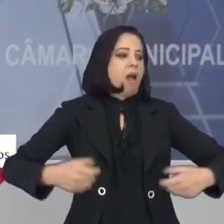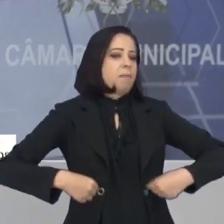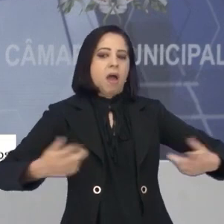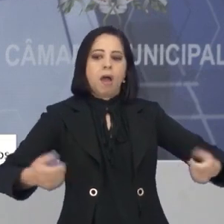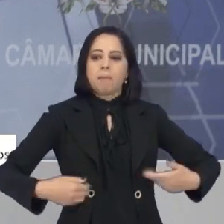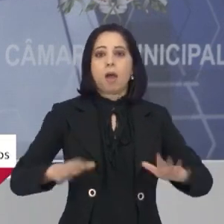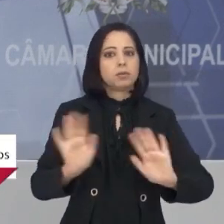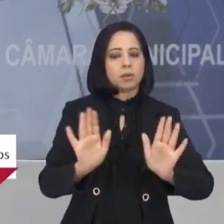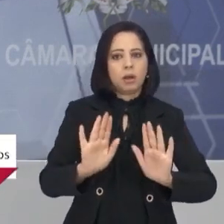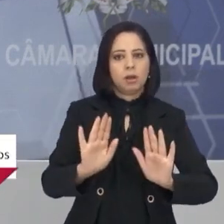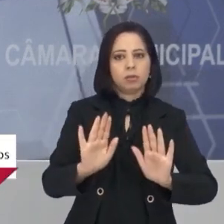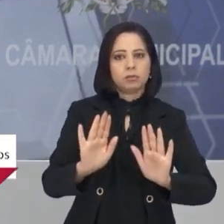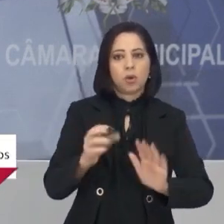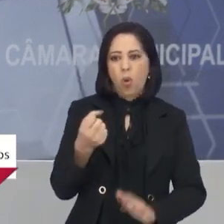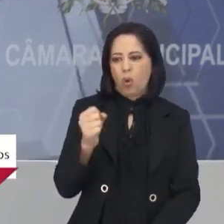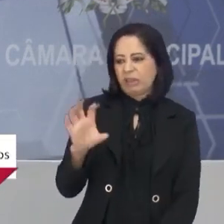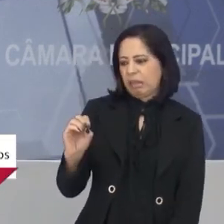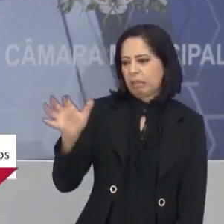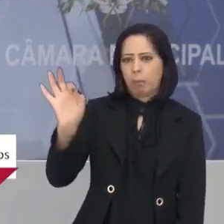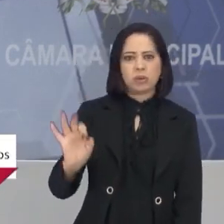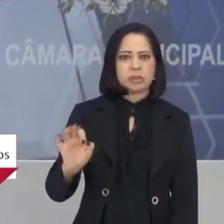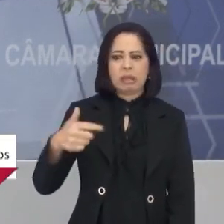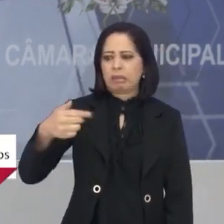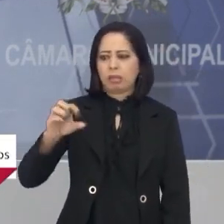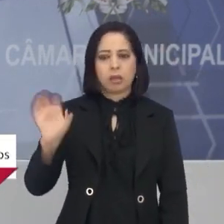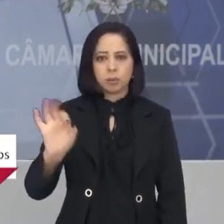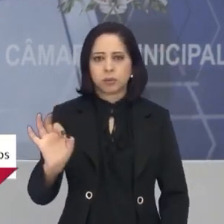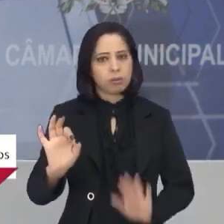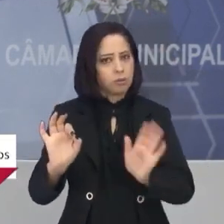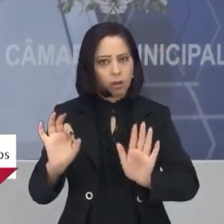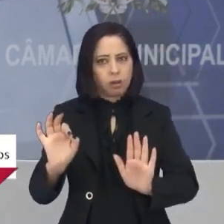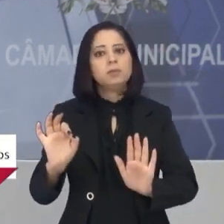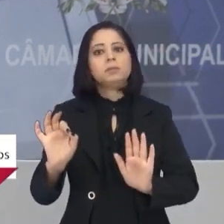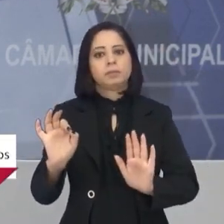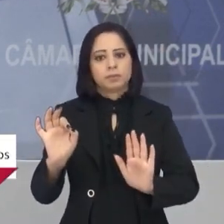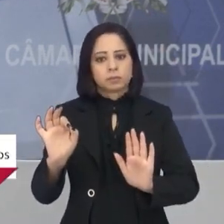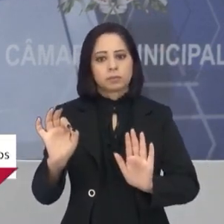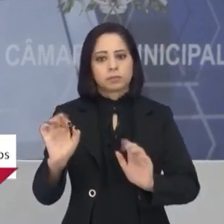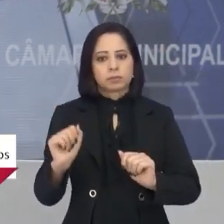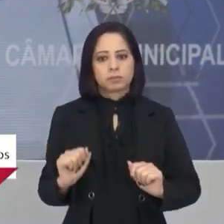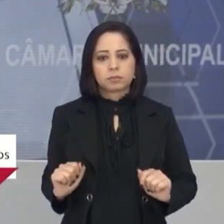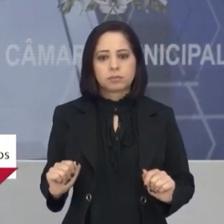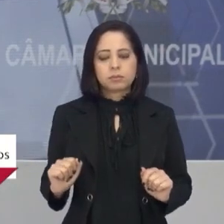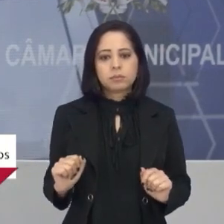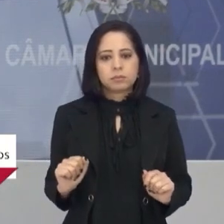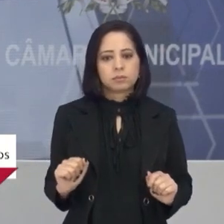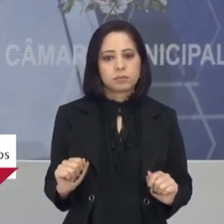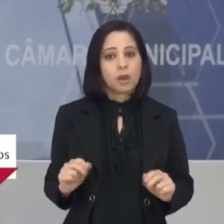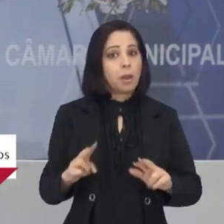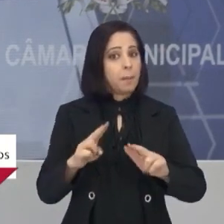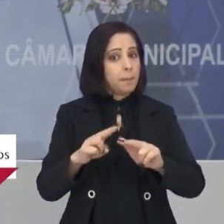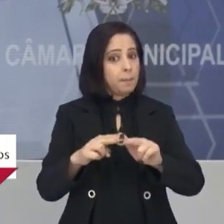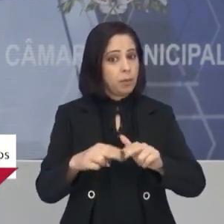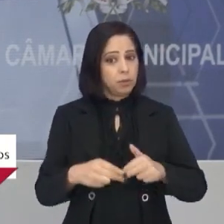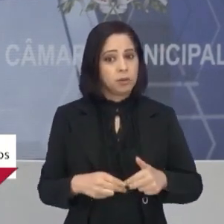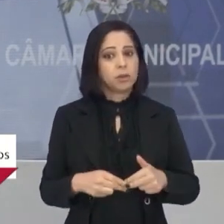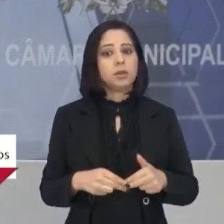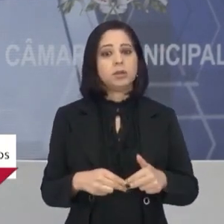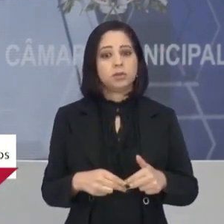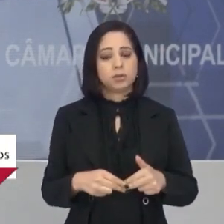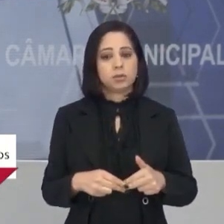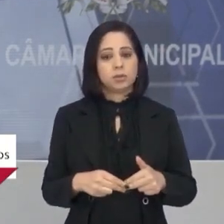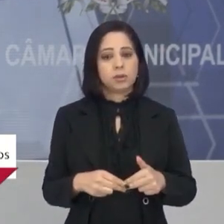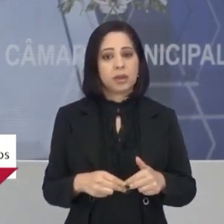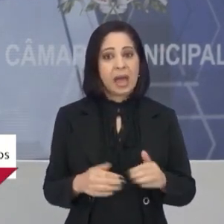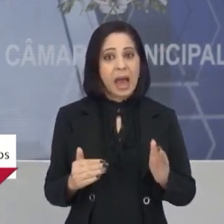60 70 80% da dotação isso é não é e por isso que até